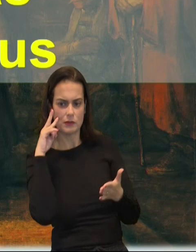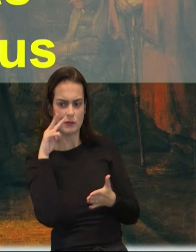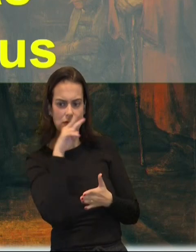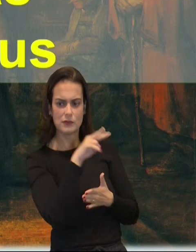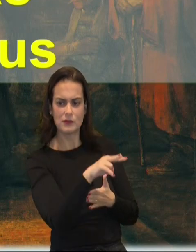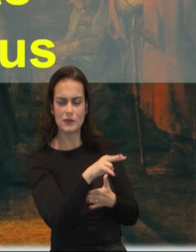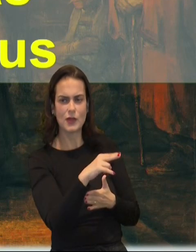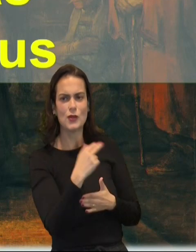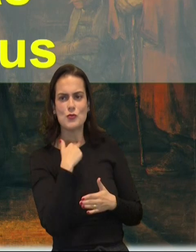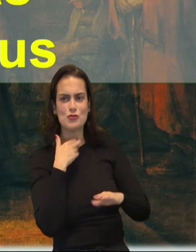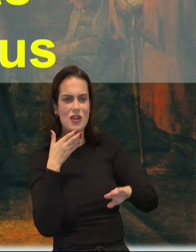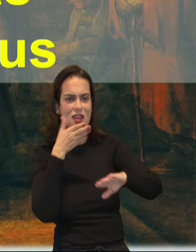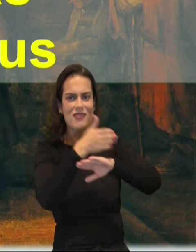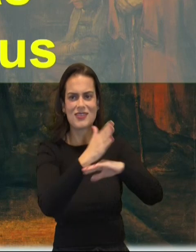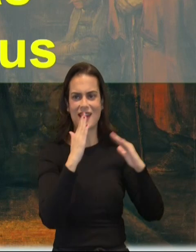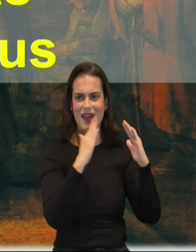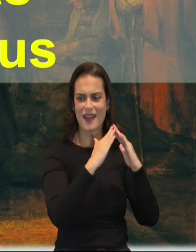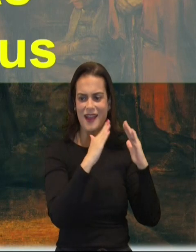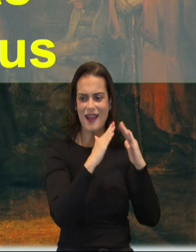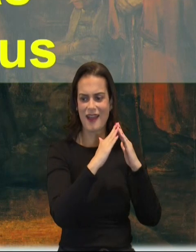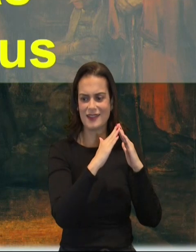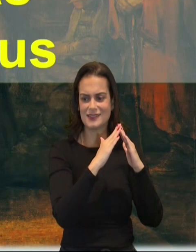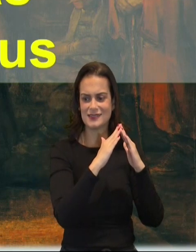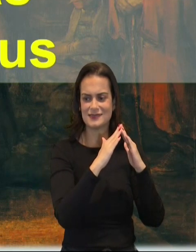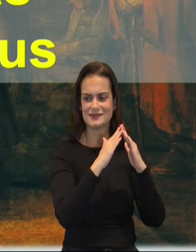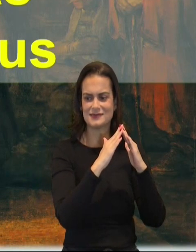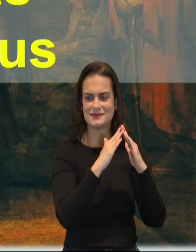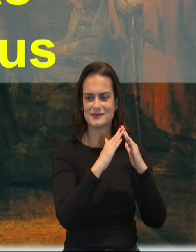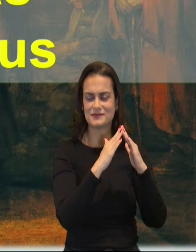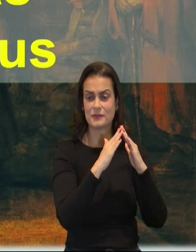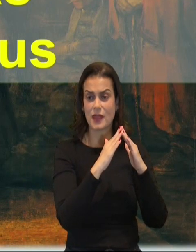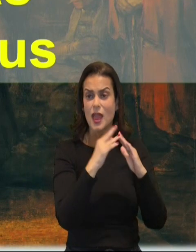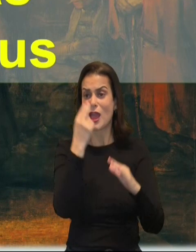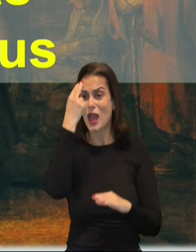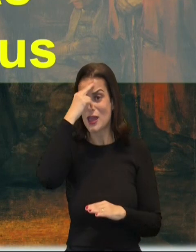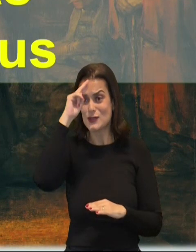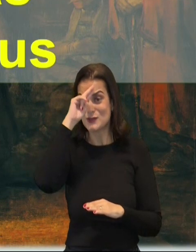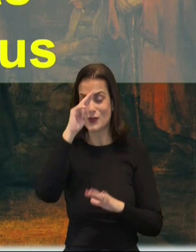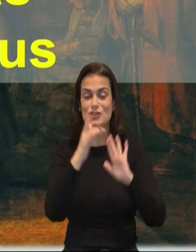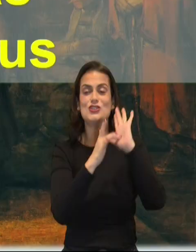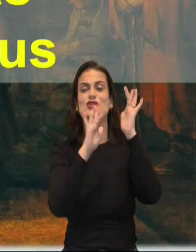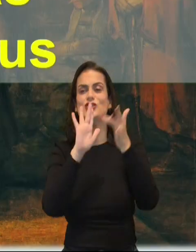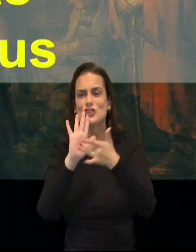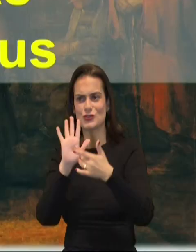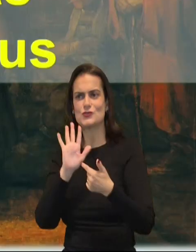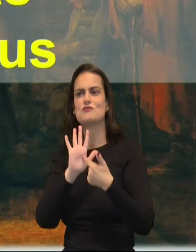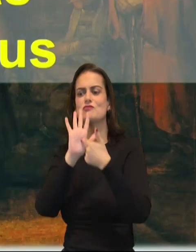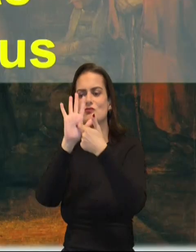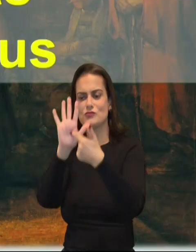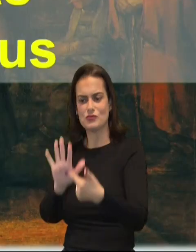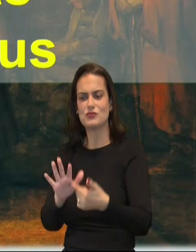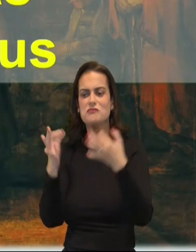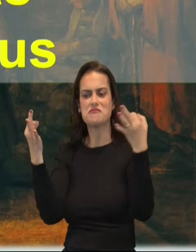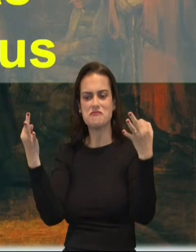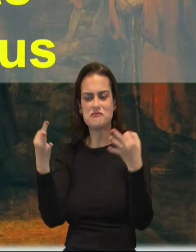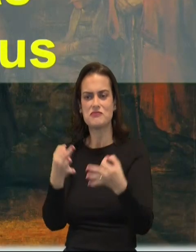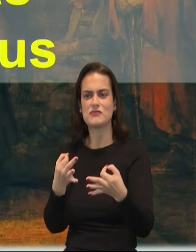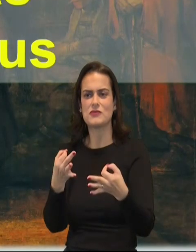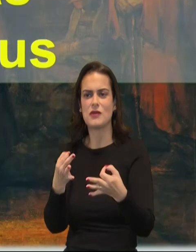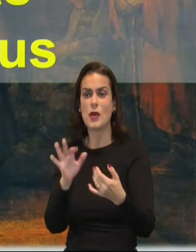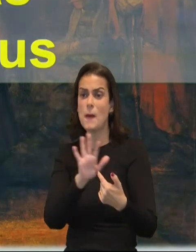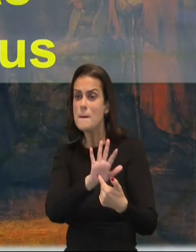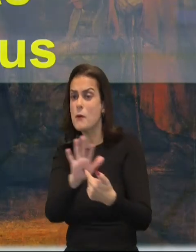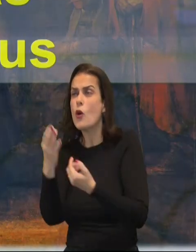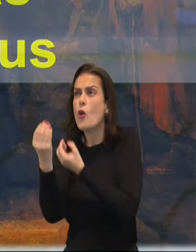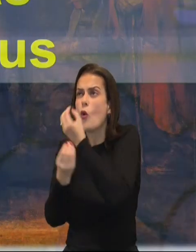na casa, nem esse detalhe foi perdido. É a nossa história. Jesus ilustrou muito bem e mostra muito bem como o